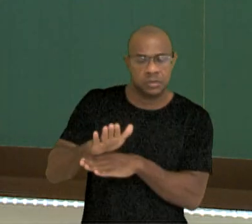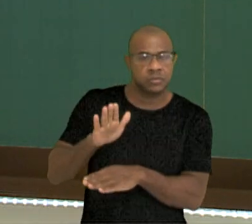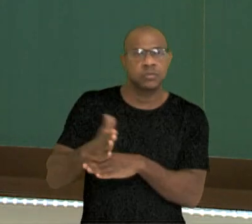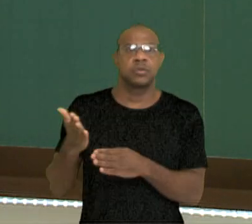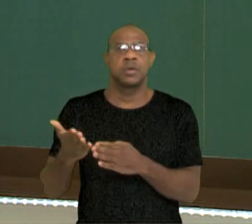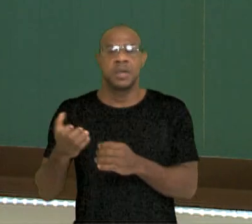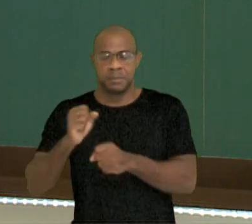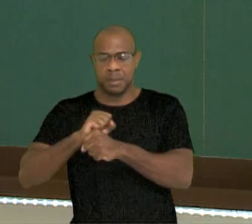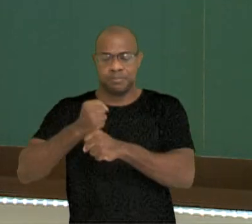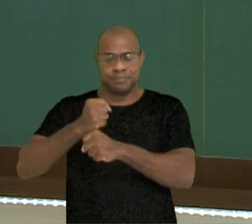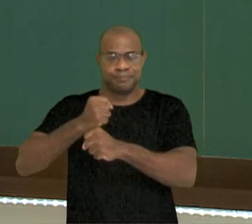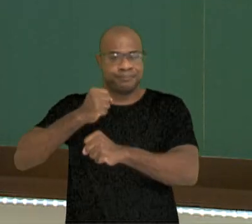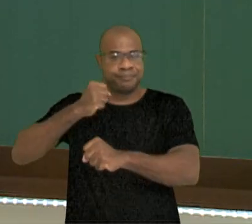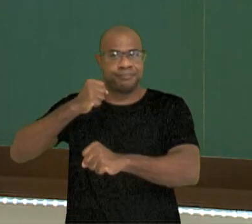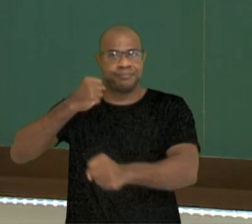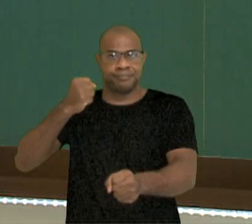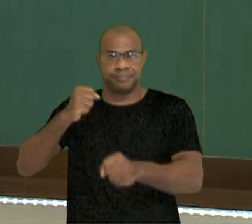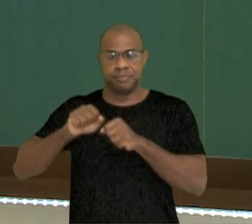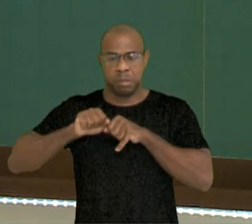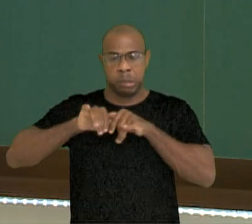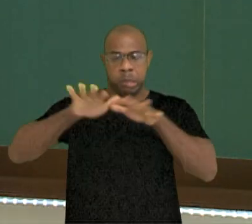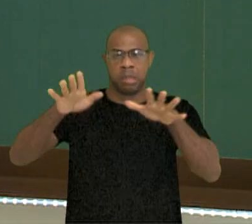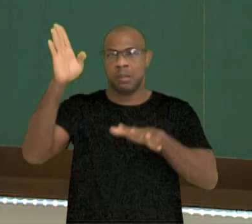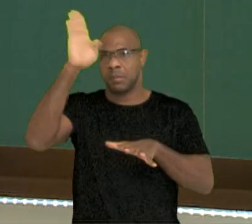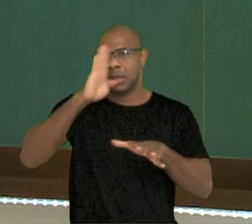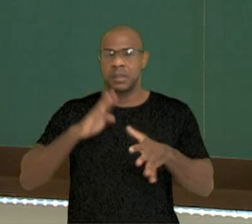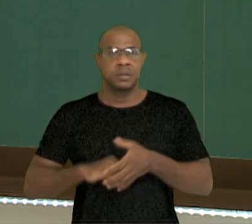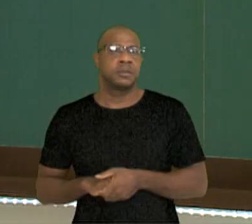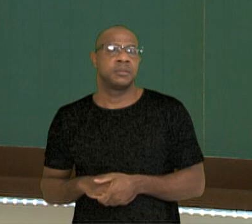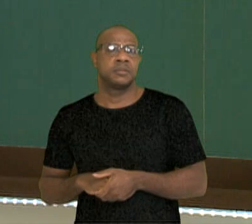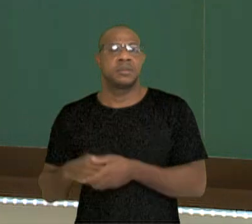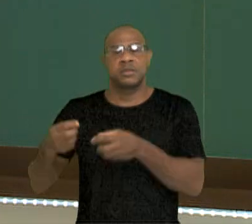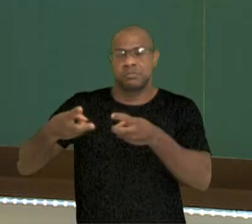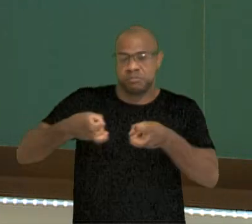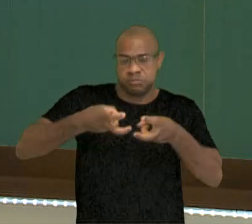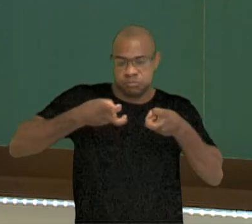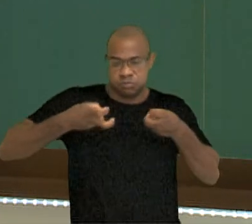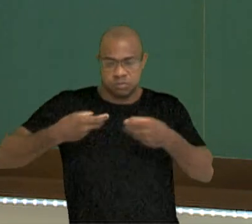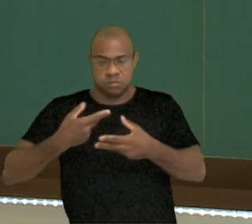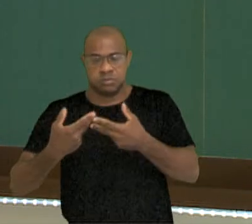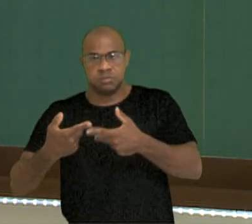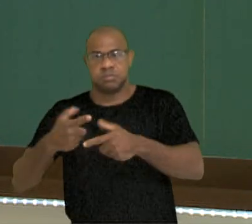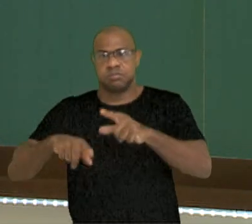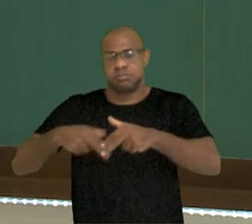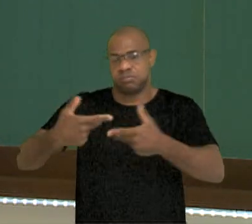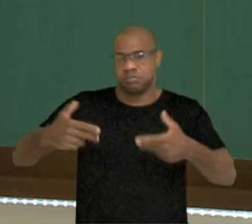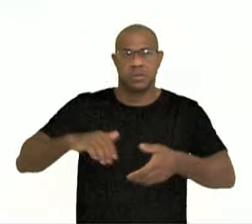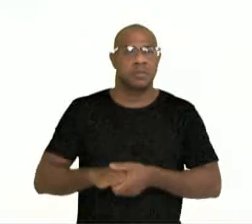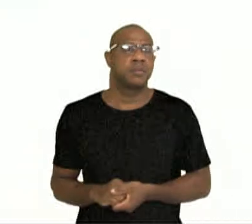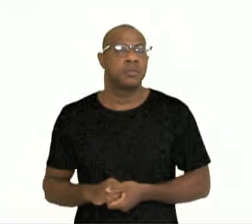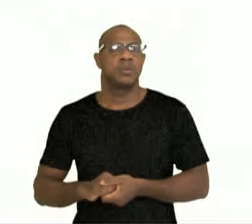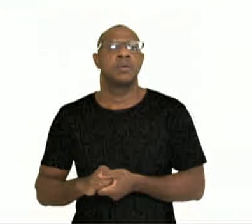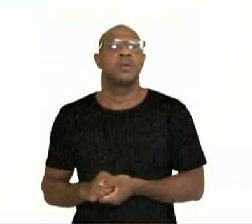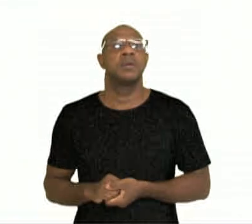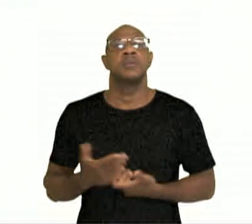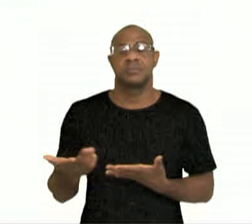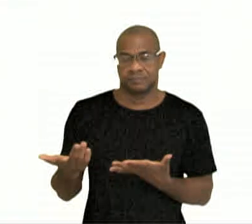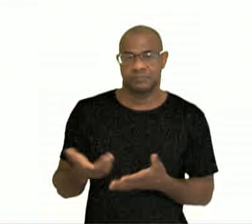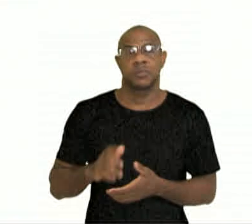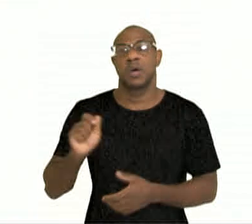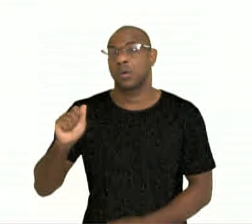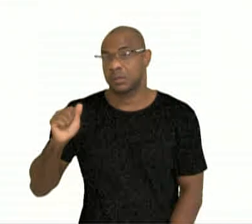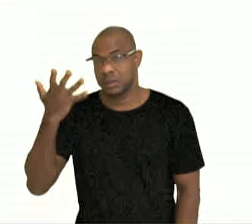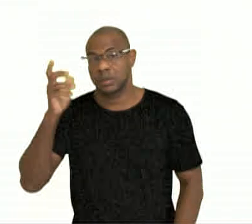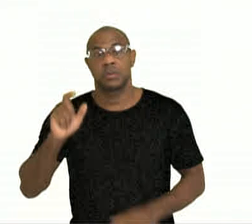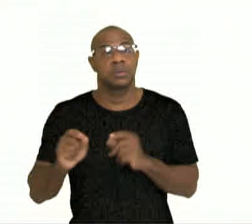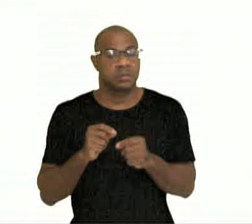ocupação e expansão do Brasil está a exploração dos recursos. Que consequências isso causou e como foi resolvido? Então, a consequência da exploração